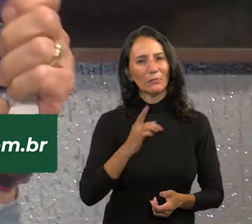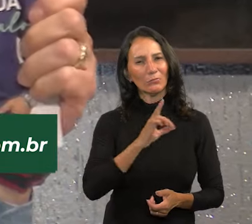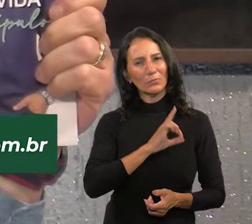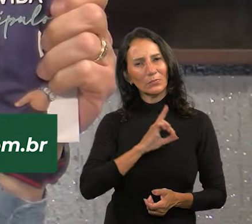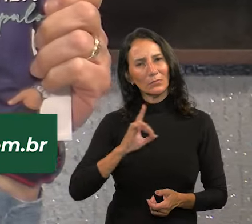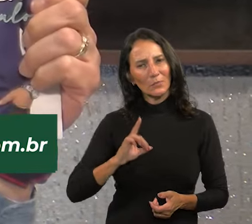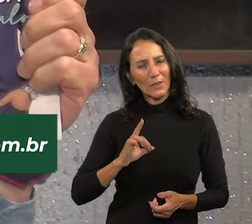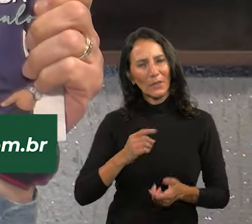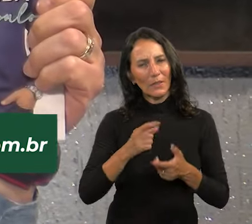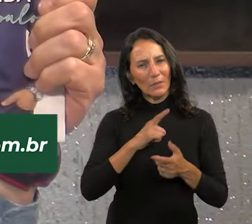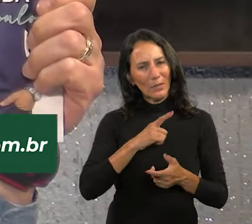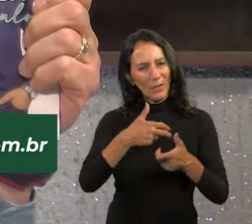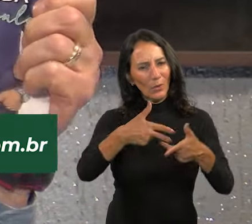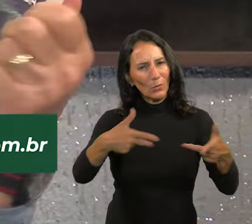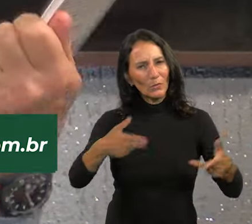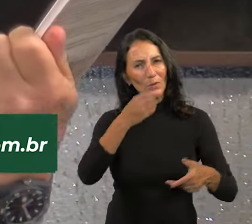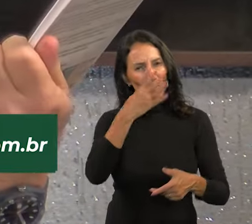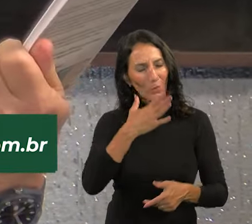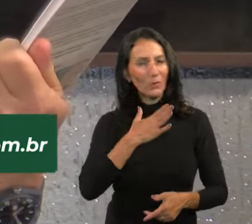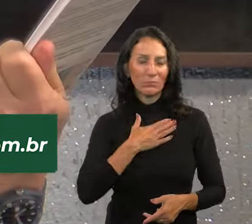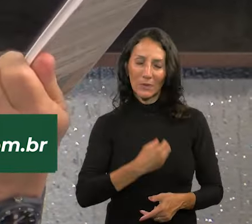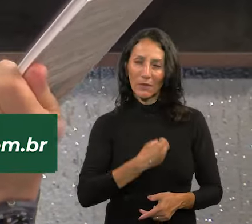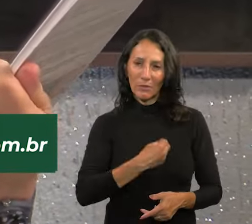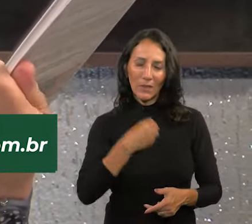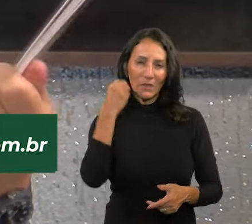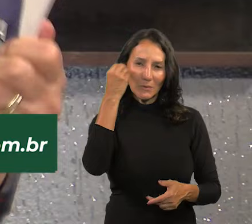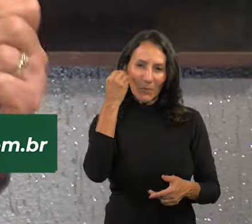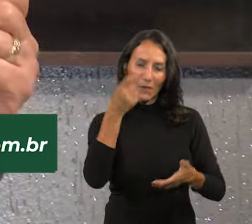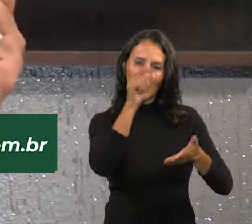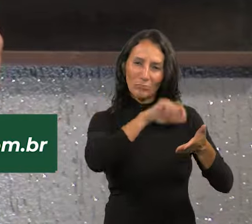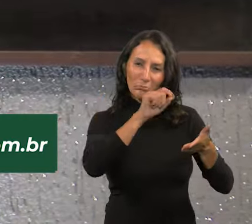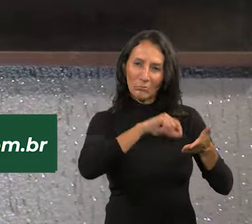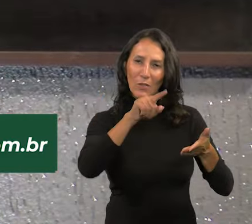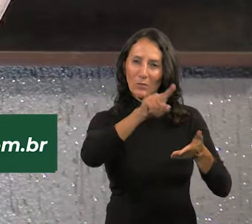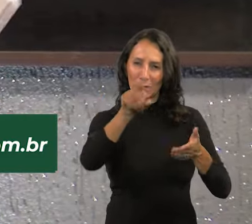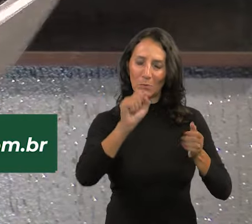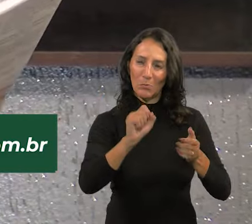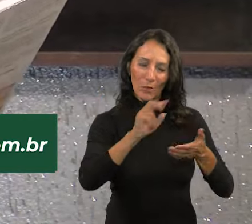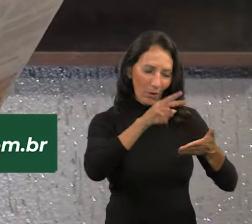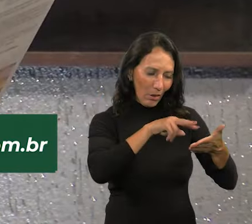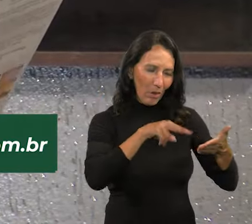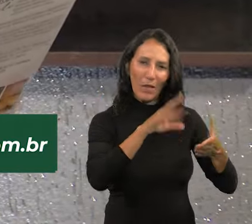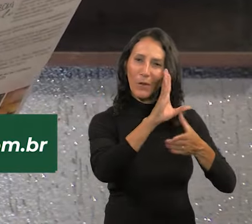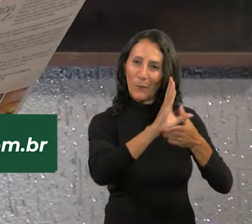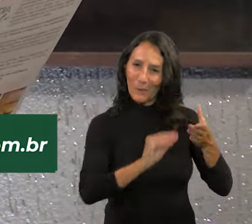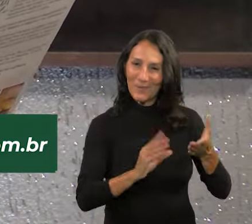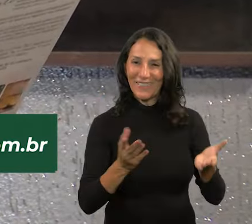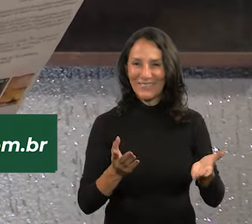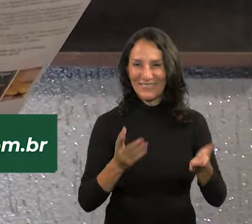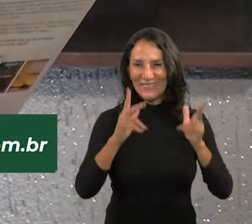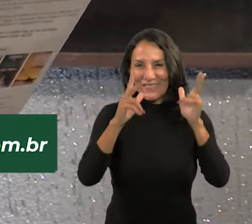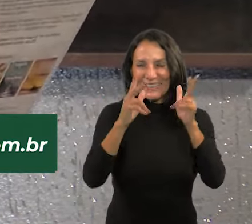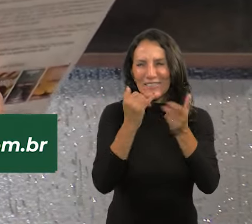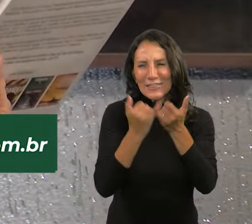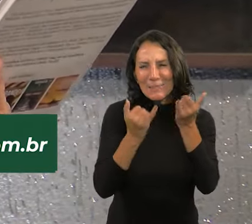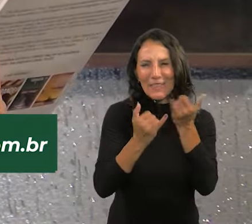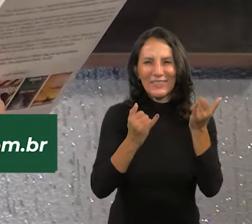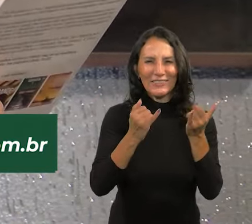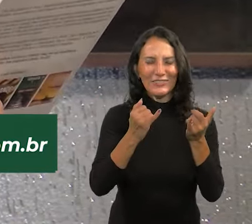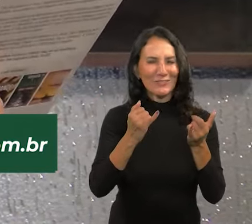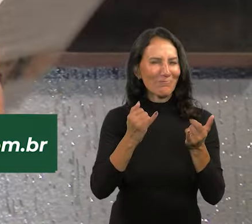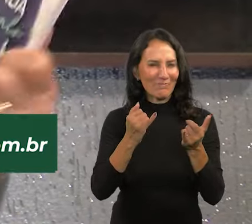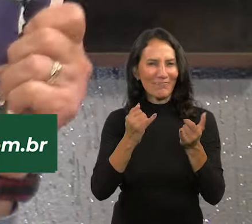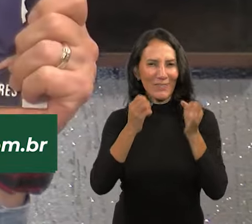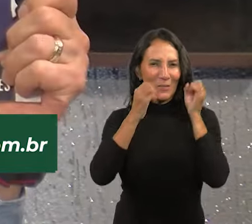você também pode praticar e que podem encurtar caminho, como Josué fez com respeito